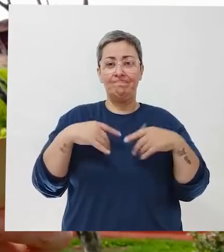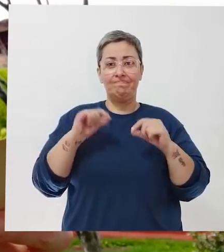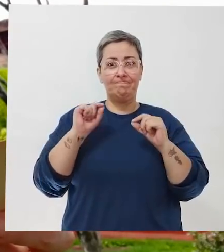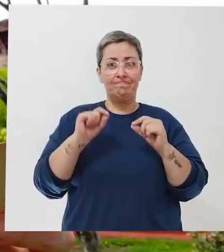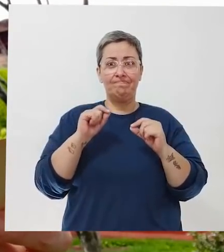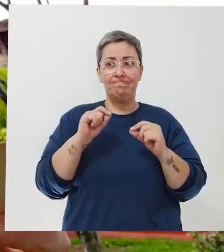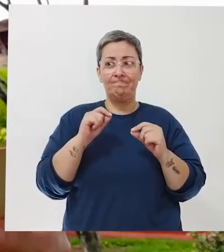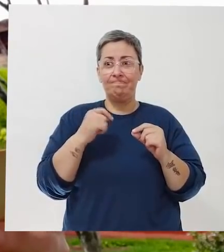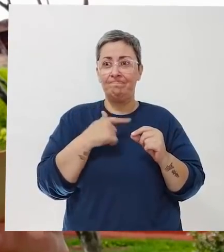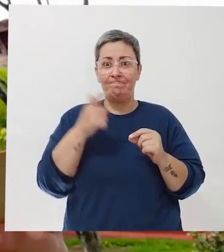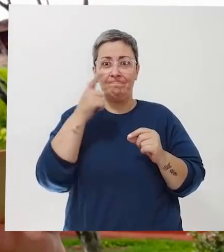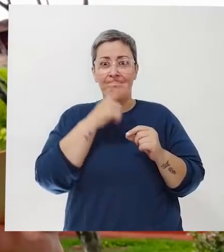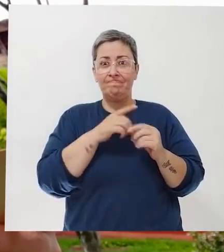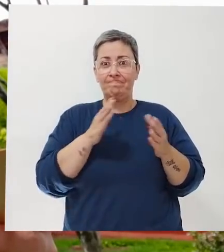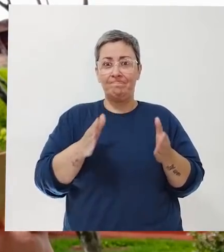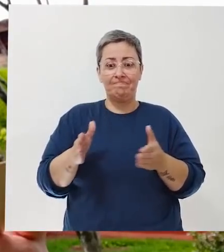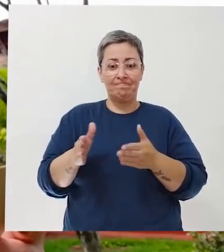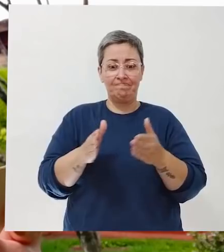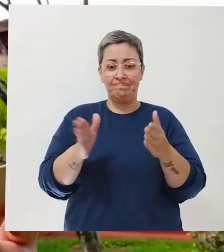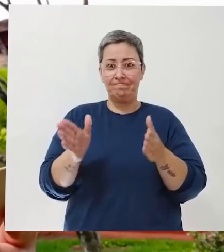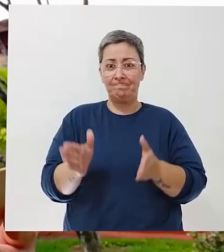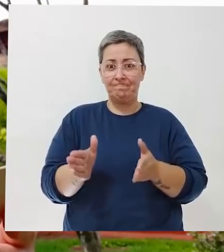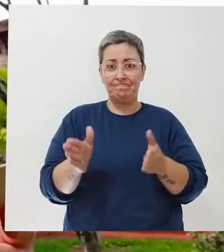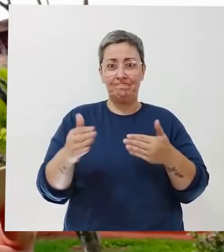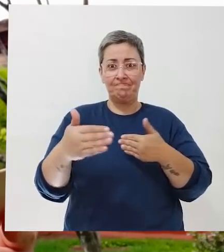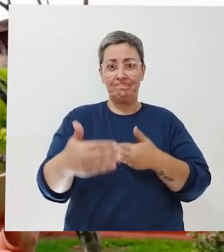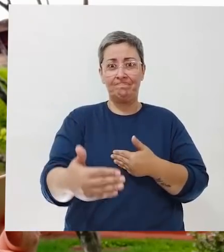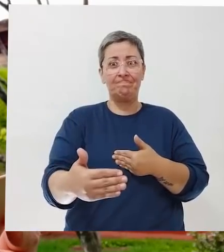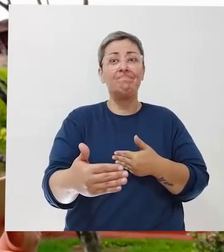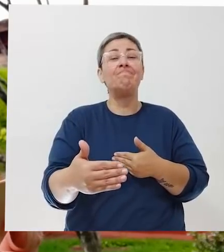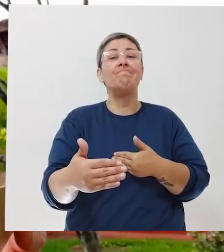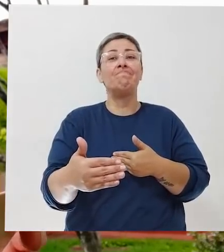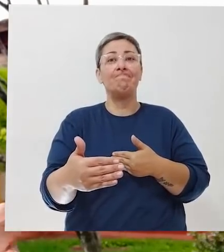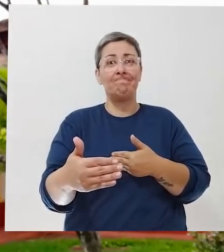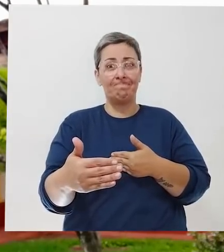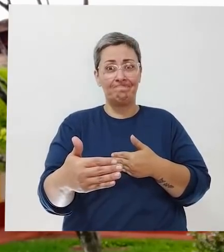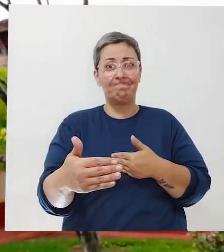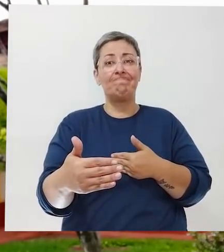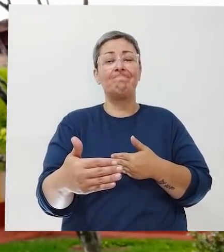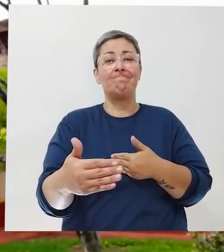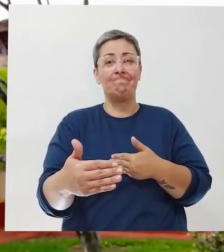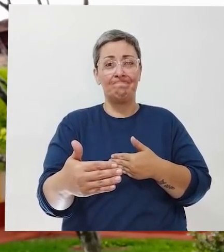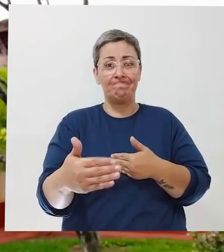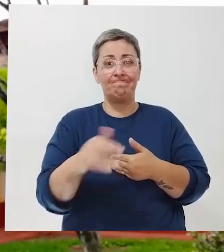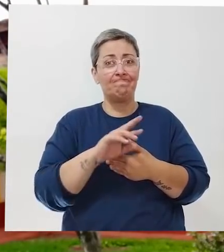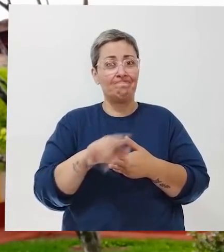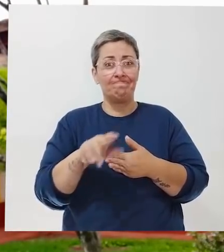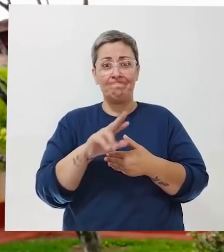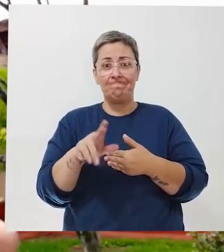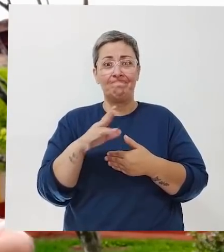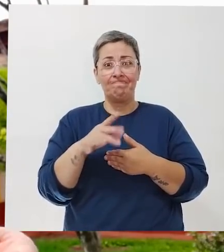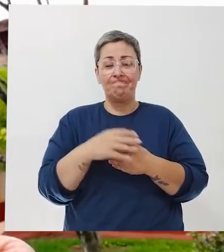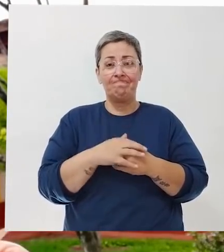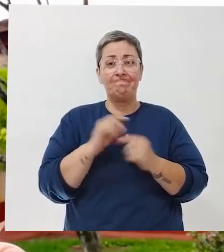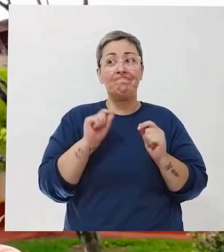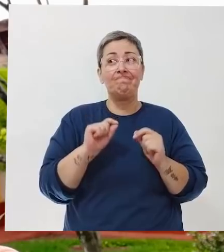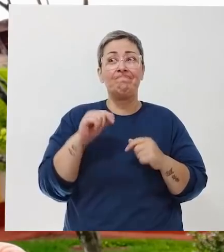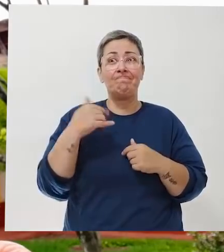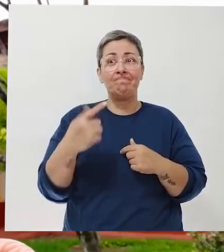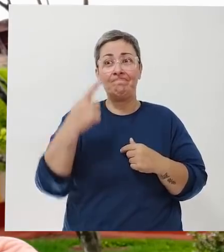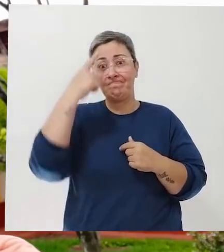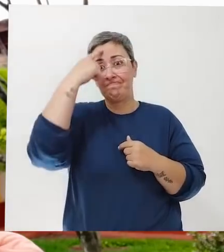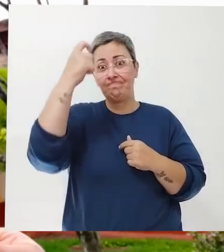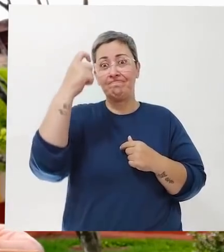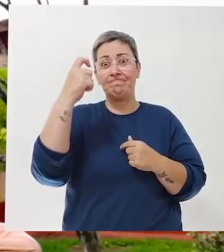que não coube no caminho estreito e curto. Não.